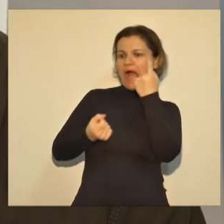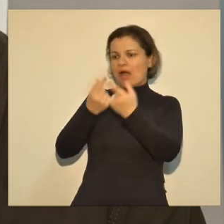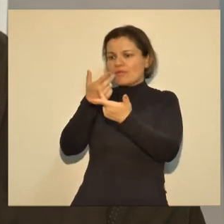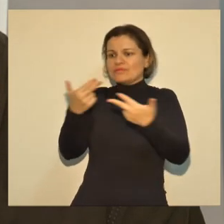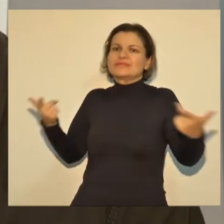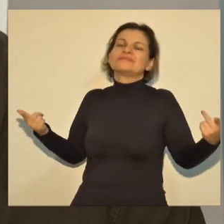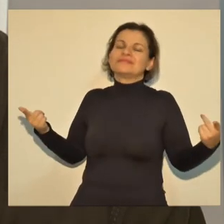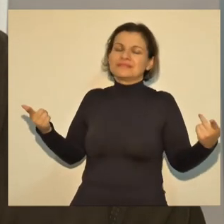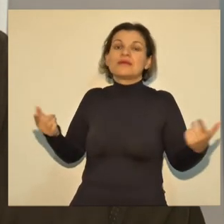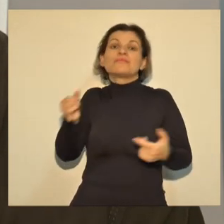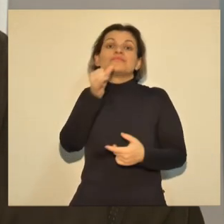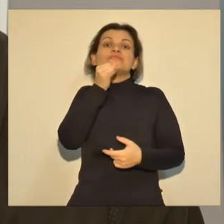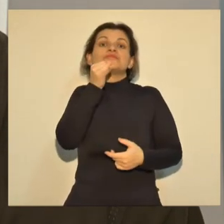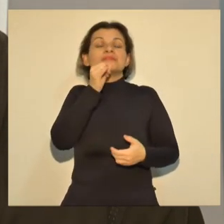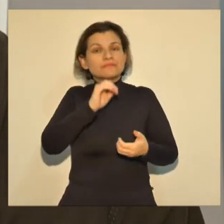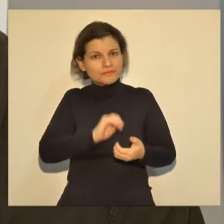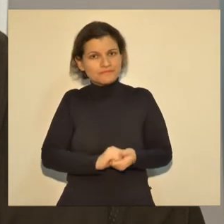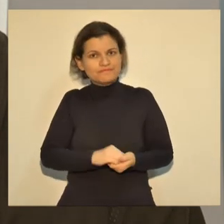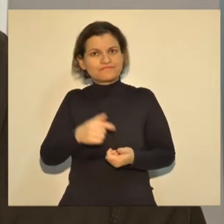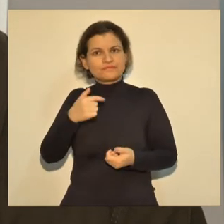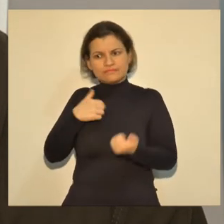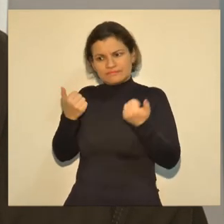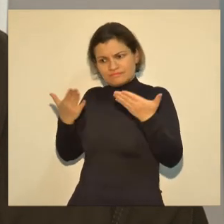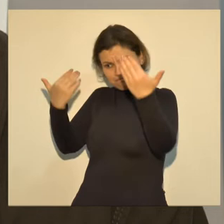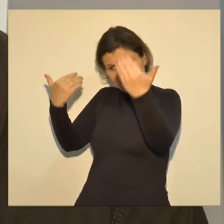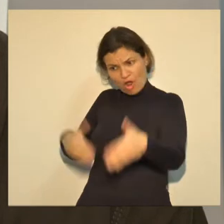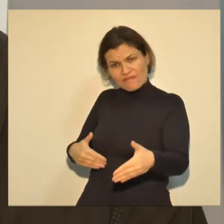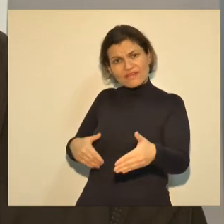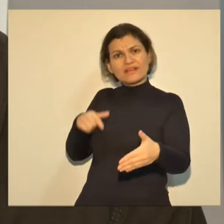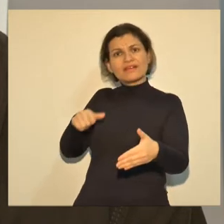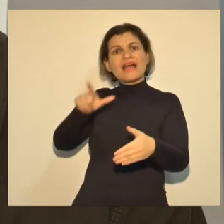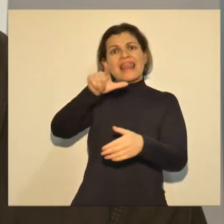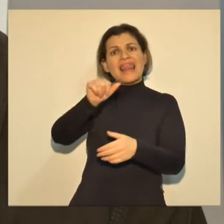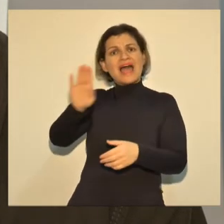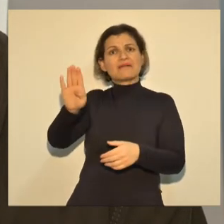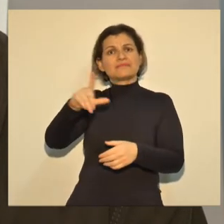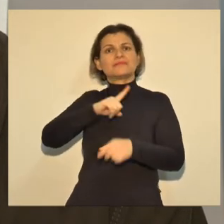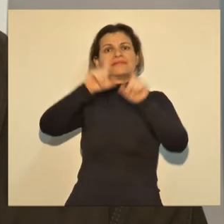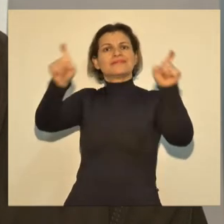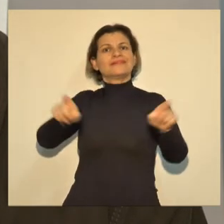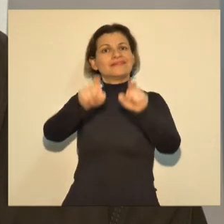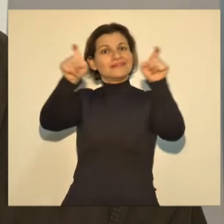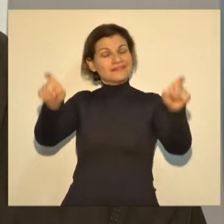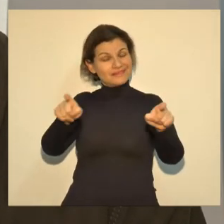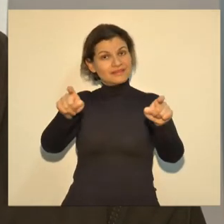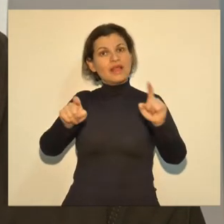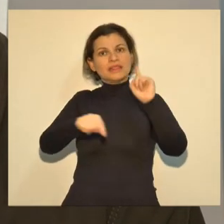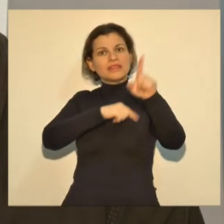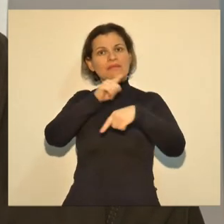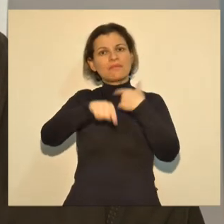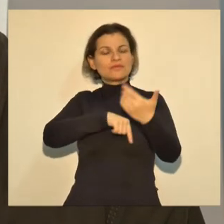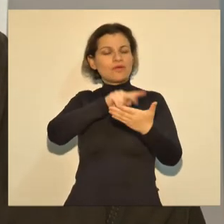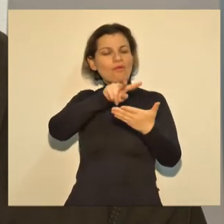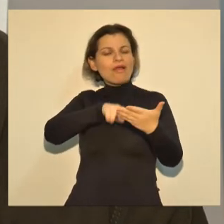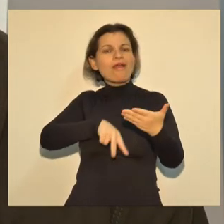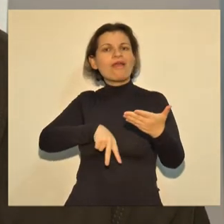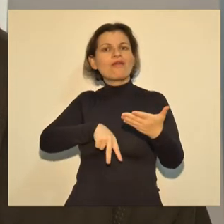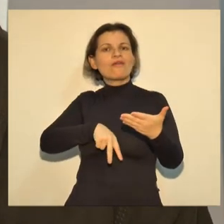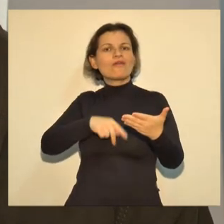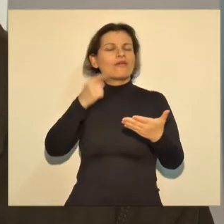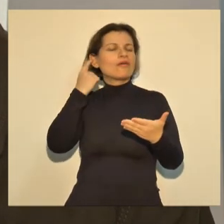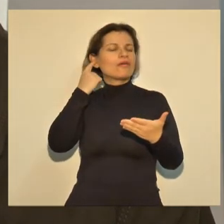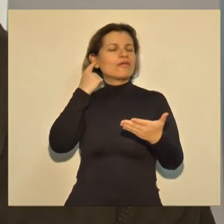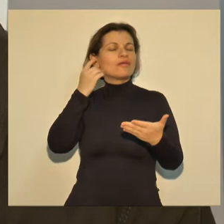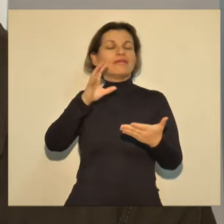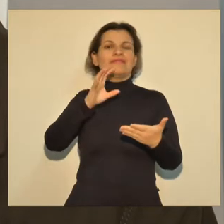alguns aspectos. Por exemplo, eu aplico provas em laboratório com computador, né? Depois eu leio as